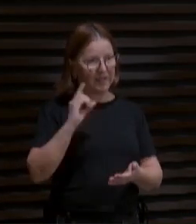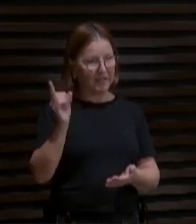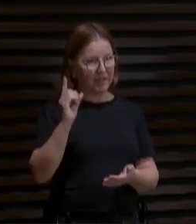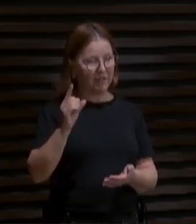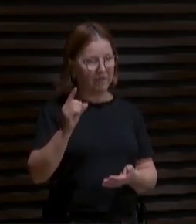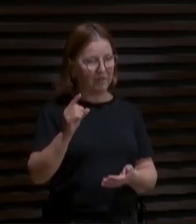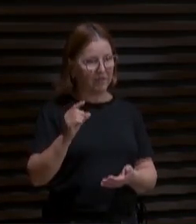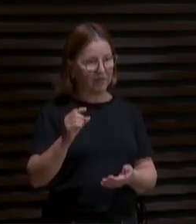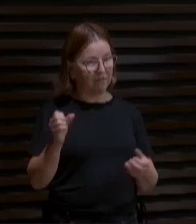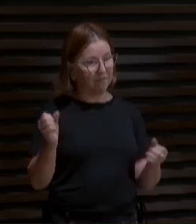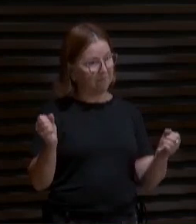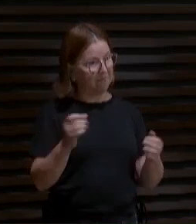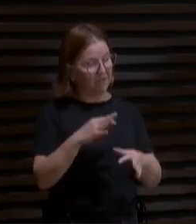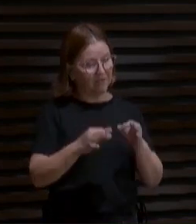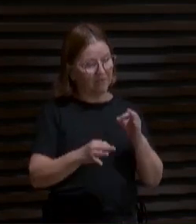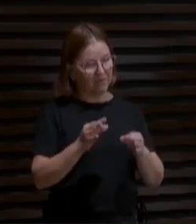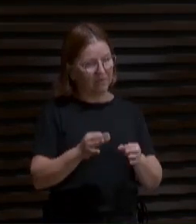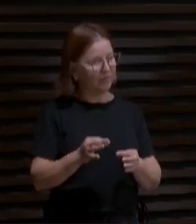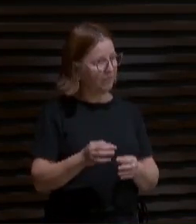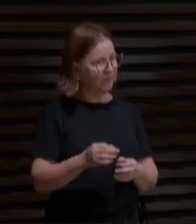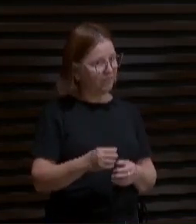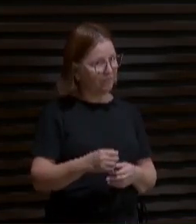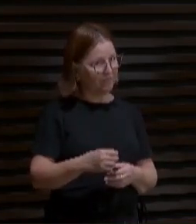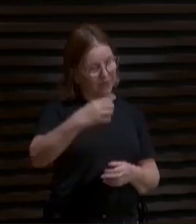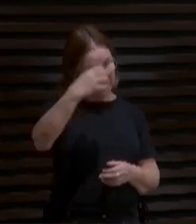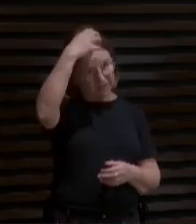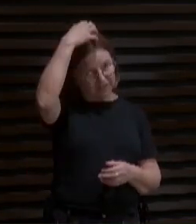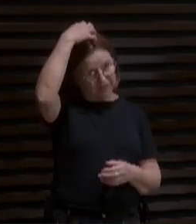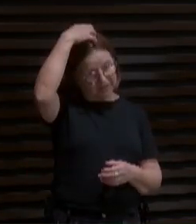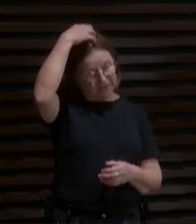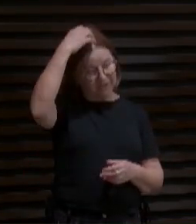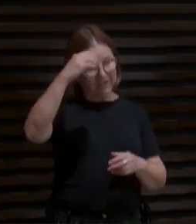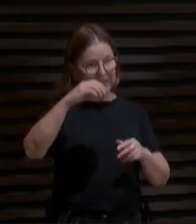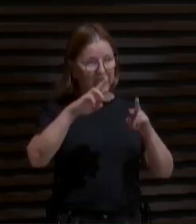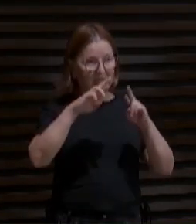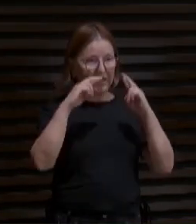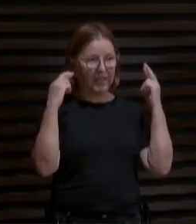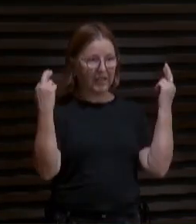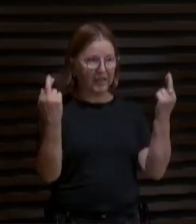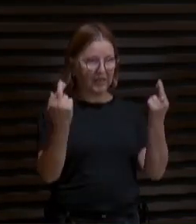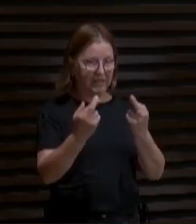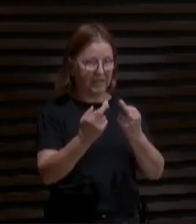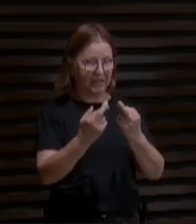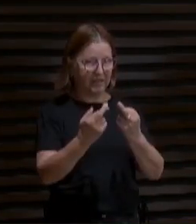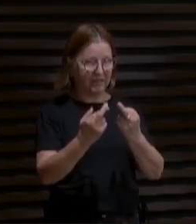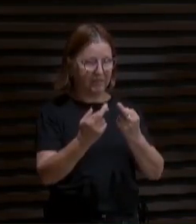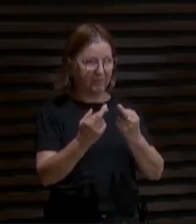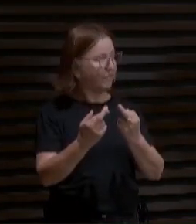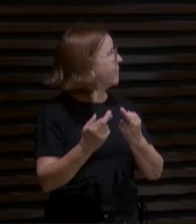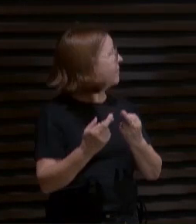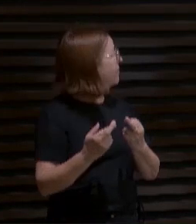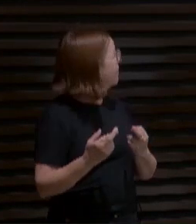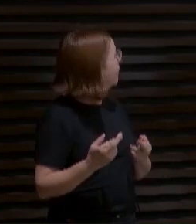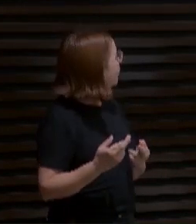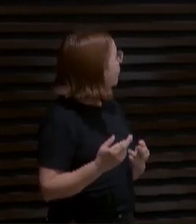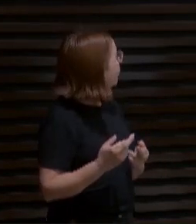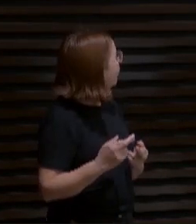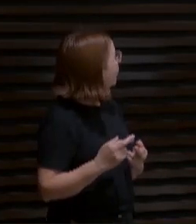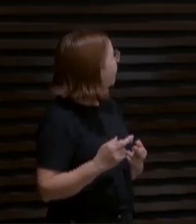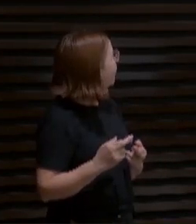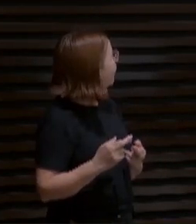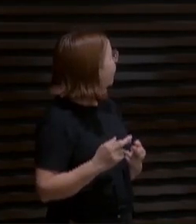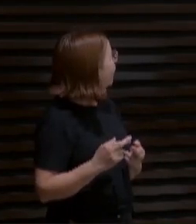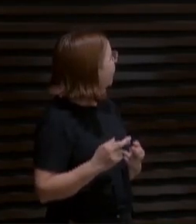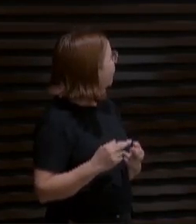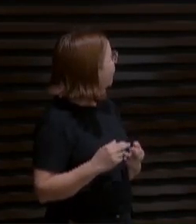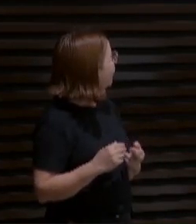e rei que reinará e agirá sabiamente, e